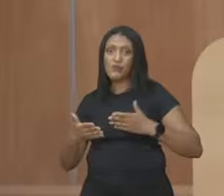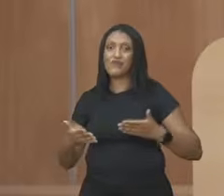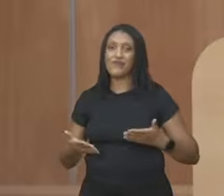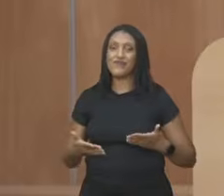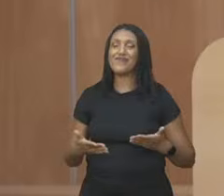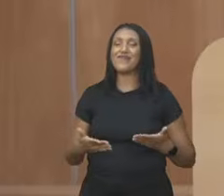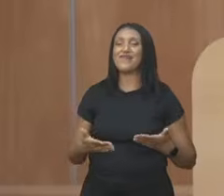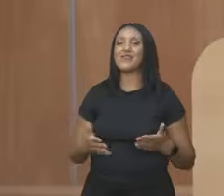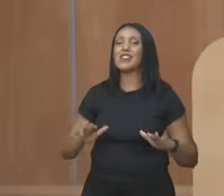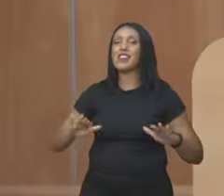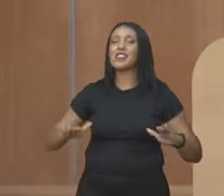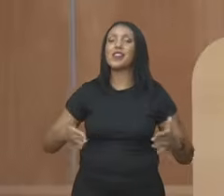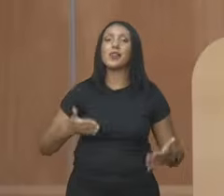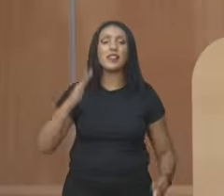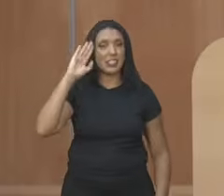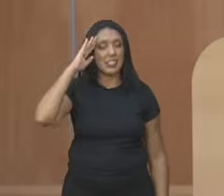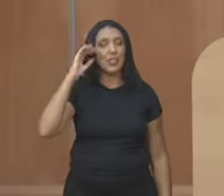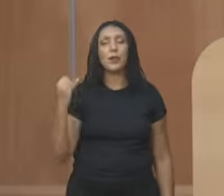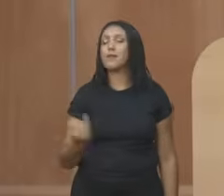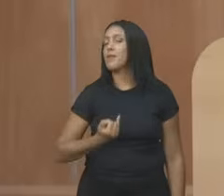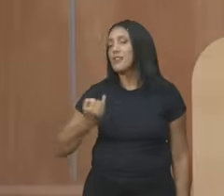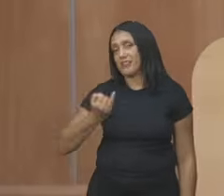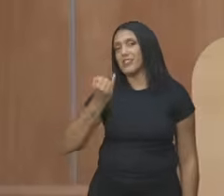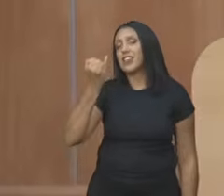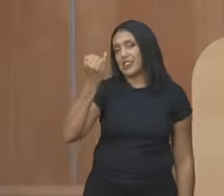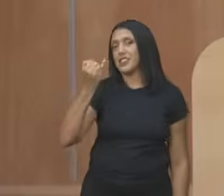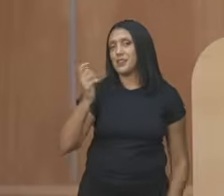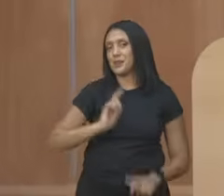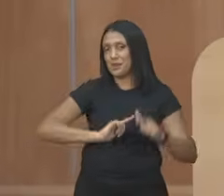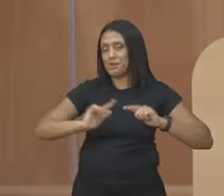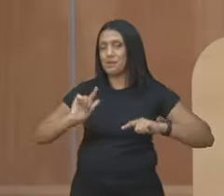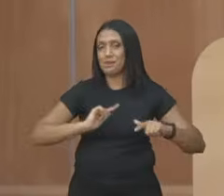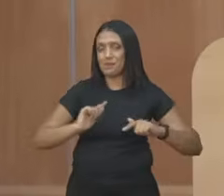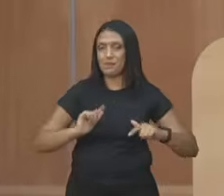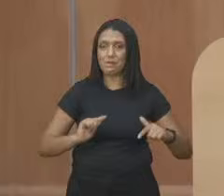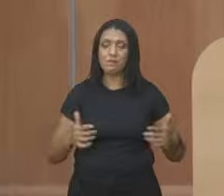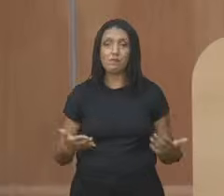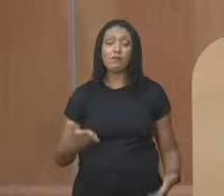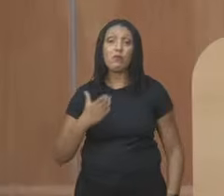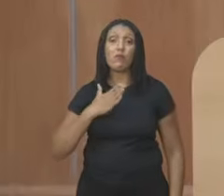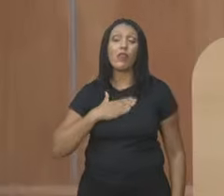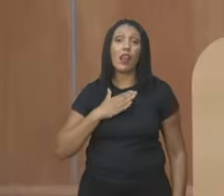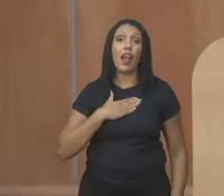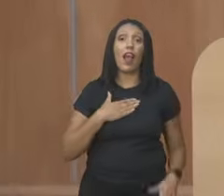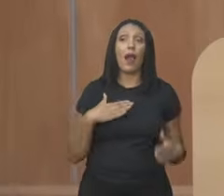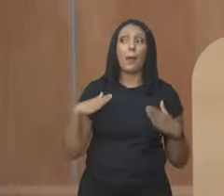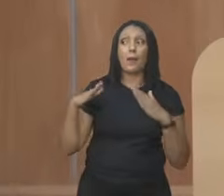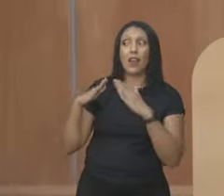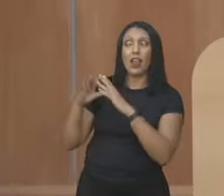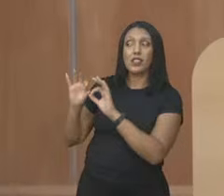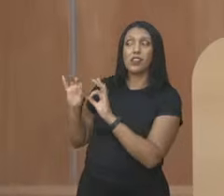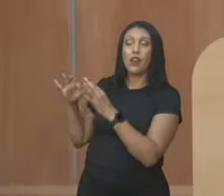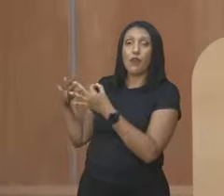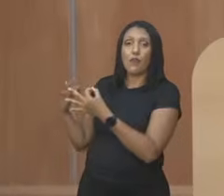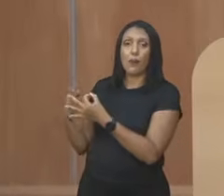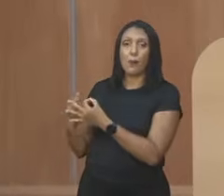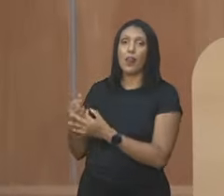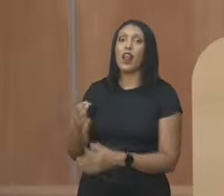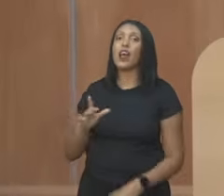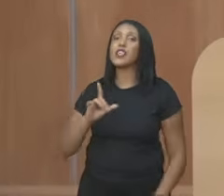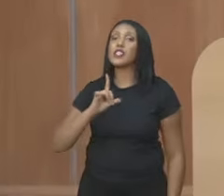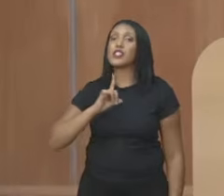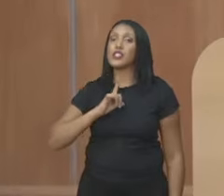o alimento para as pessoas que estão em situação de rua. E esse projeto era dentro da minha casa, mas com a chegada das filhas, eu tinha uma, agora eu